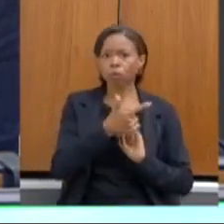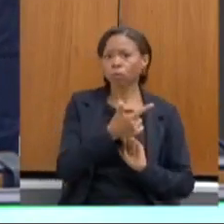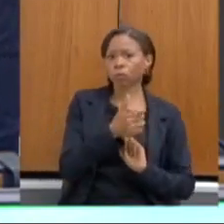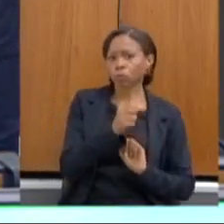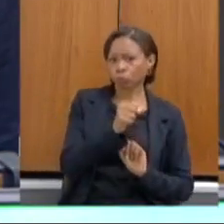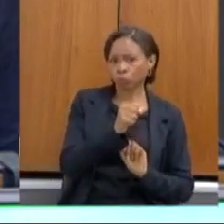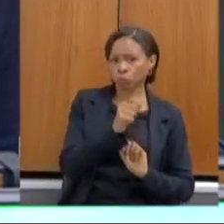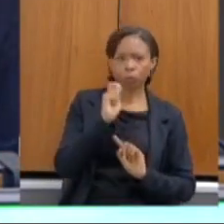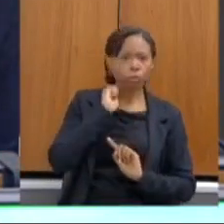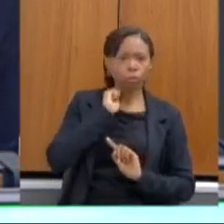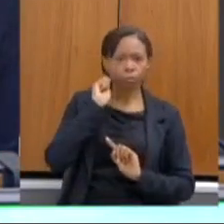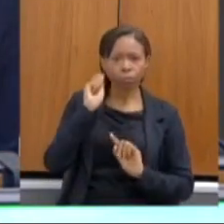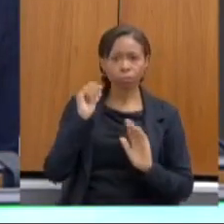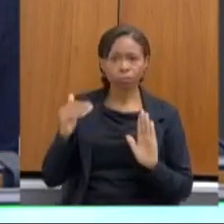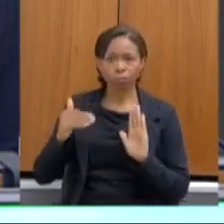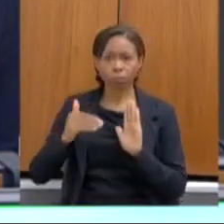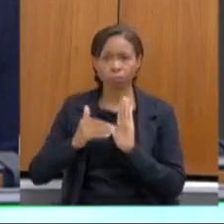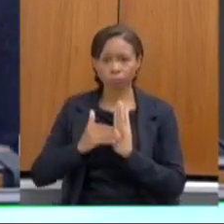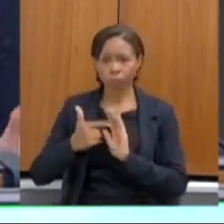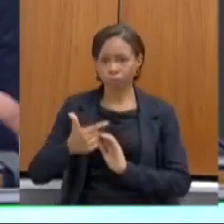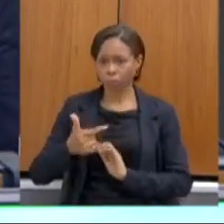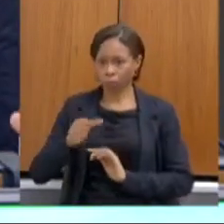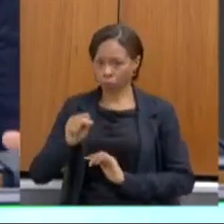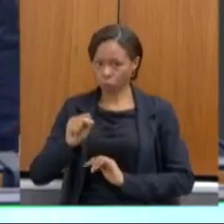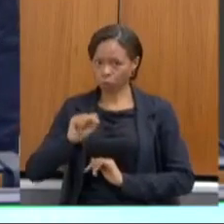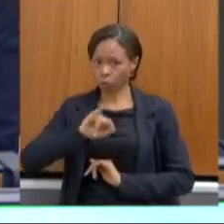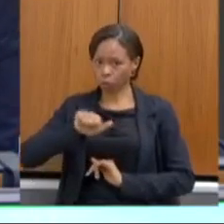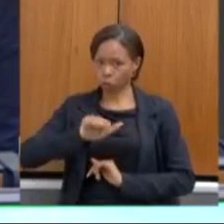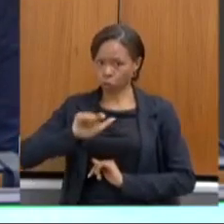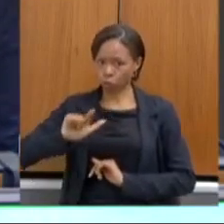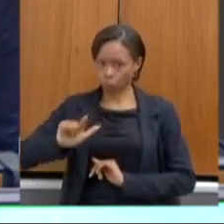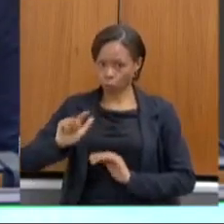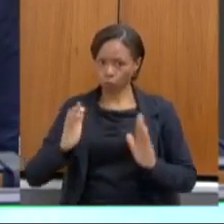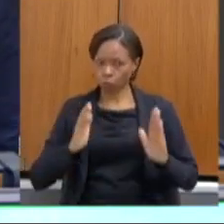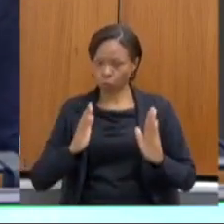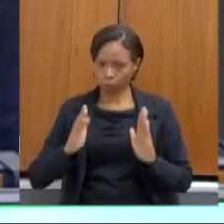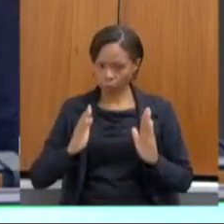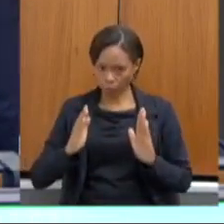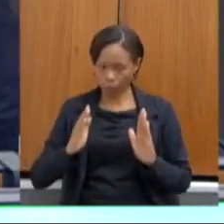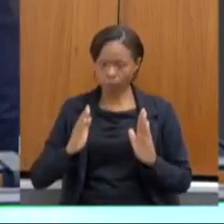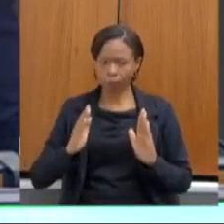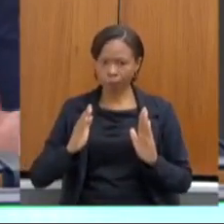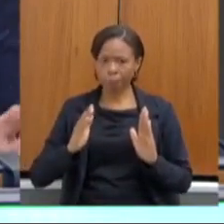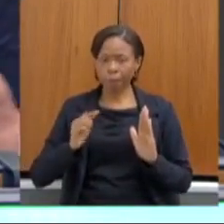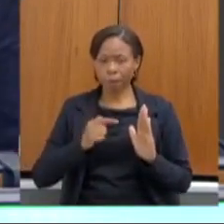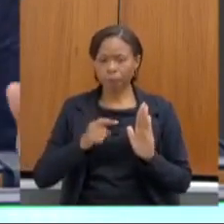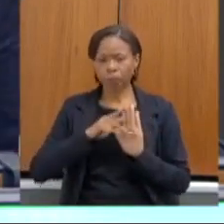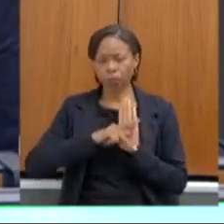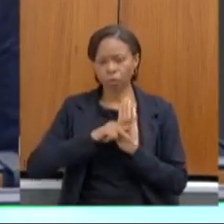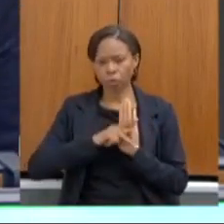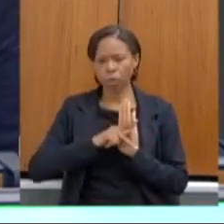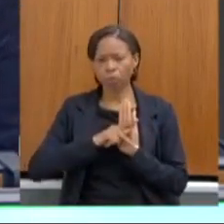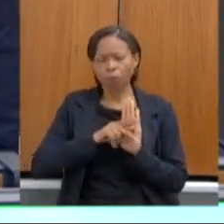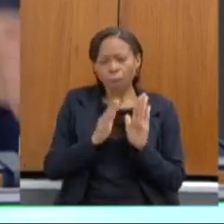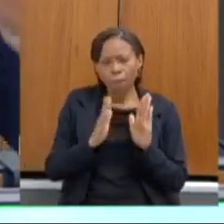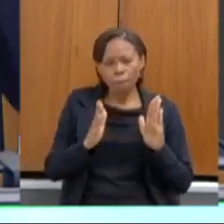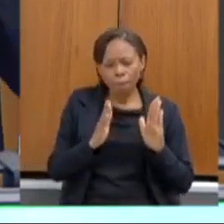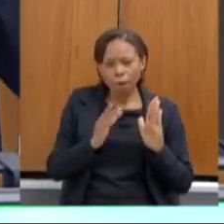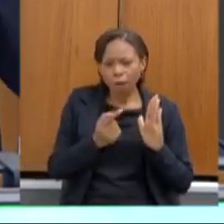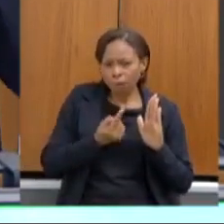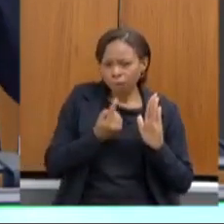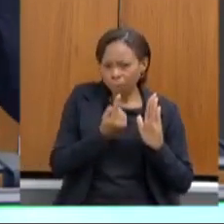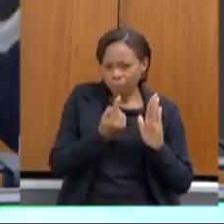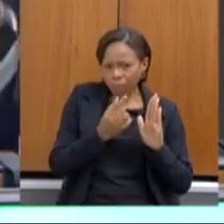28 de julho com a atuação numa que não tem nem chama de primeira fase